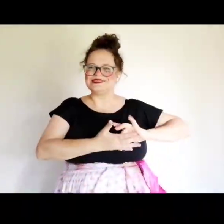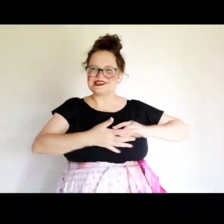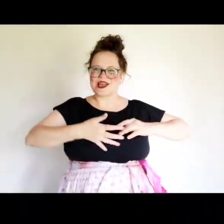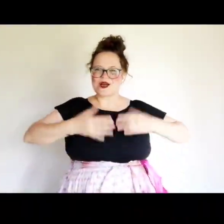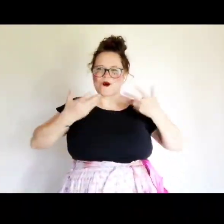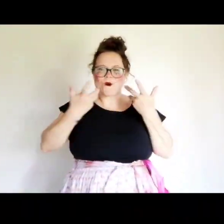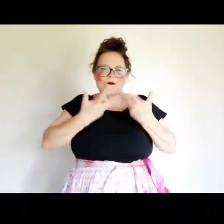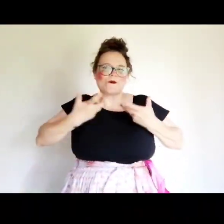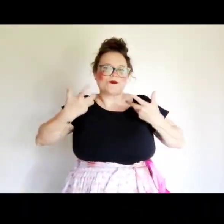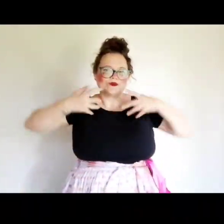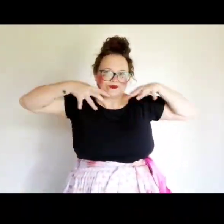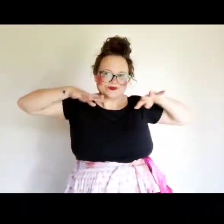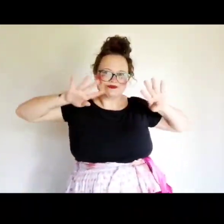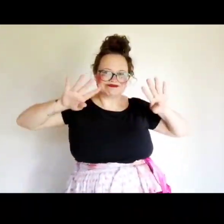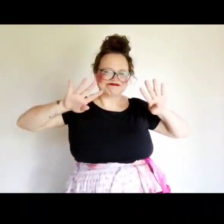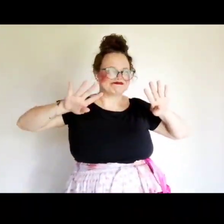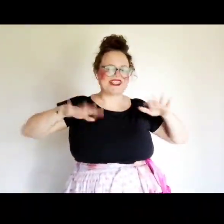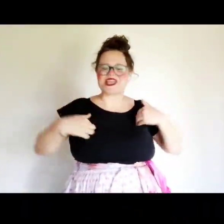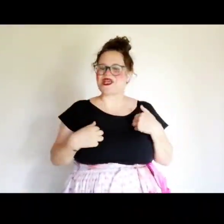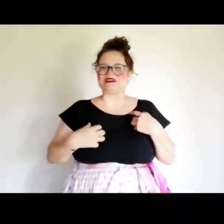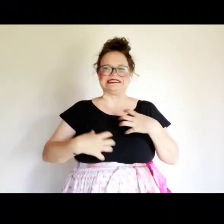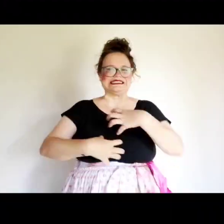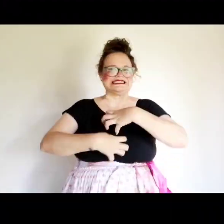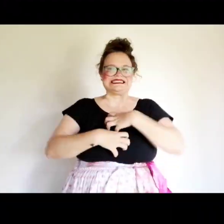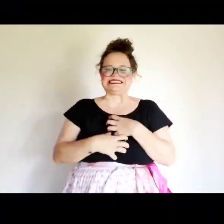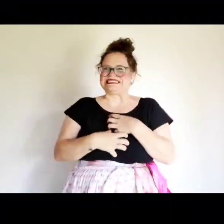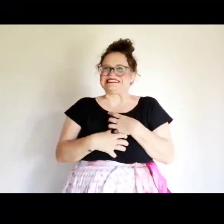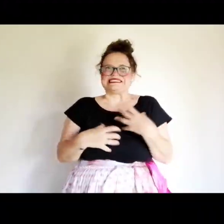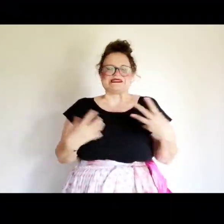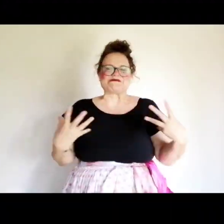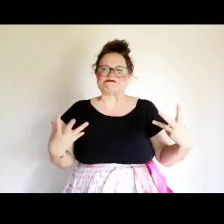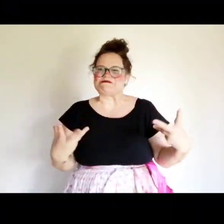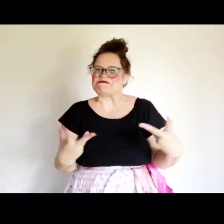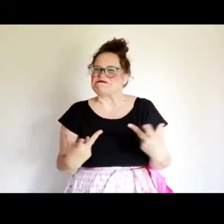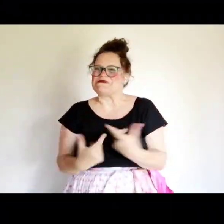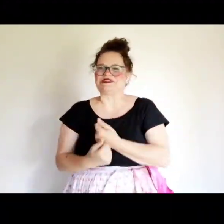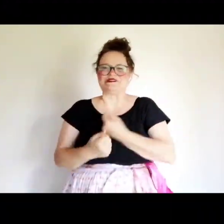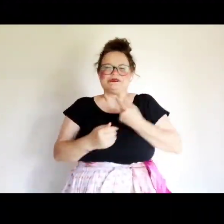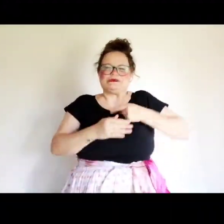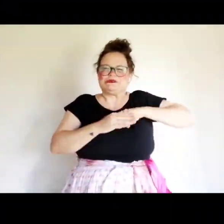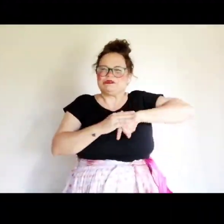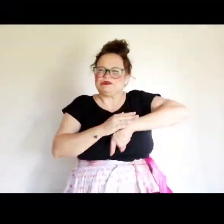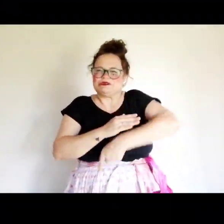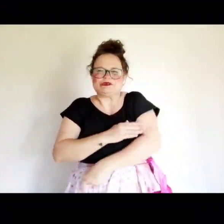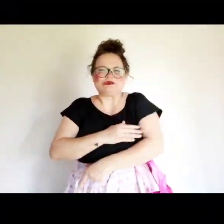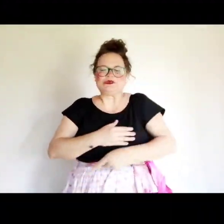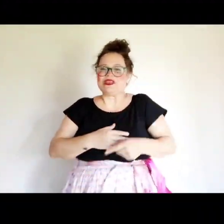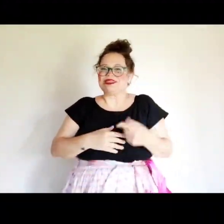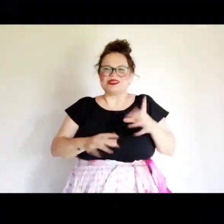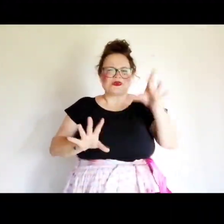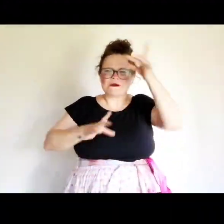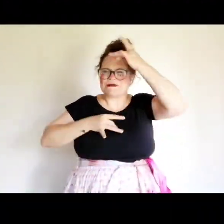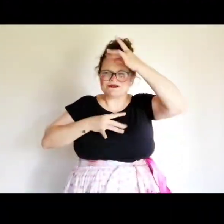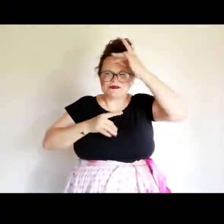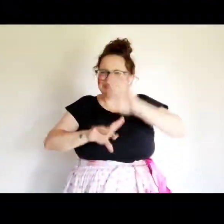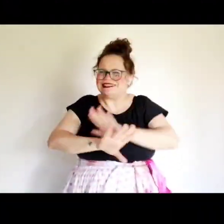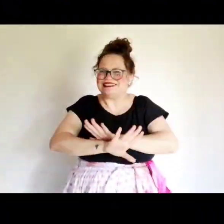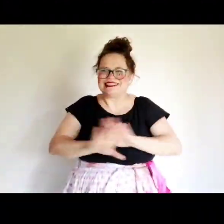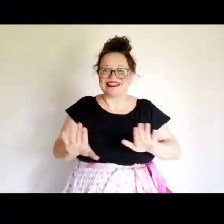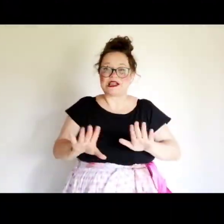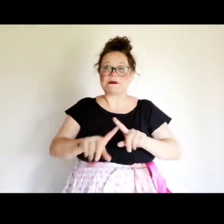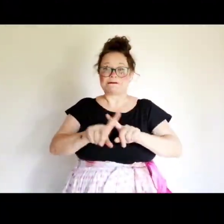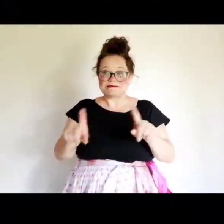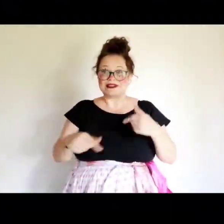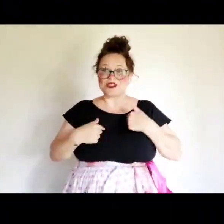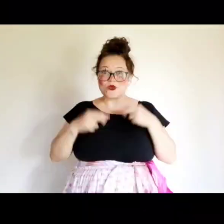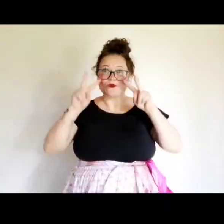eu fiquei realizado. Mesmo que não tinha ninguém vendo, mesmo que não era um espetáculo, um número, uma performance, não era nada, era só